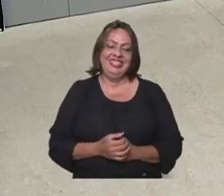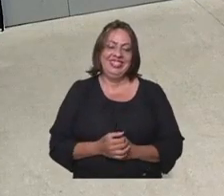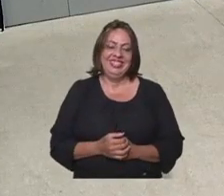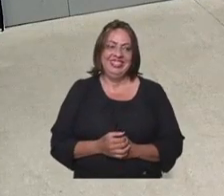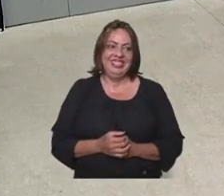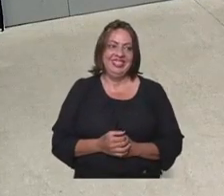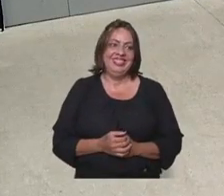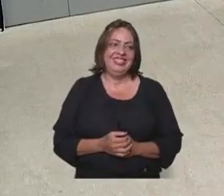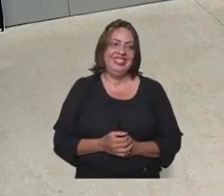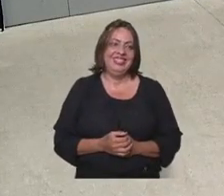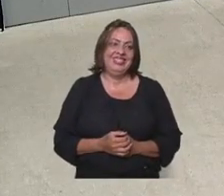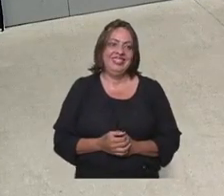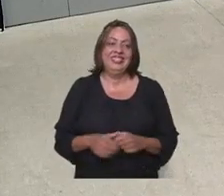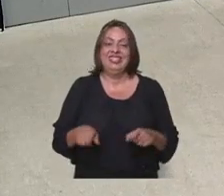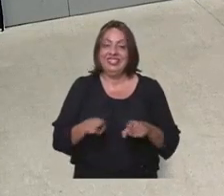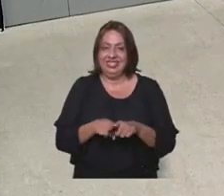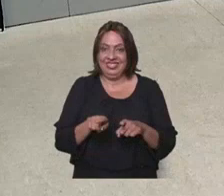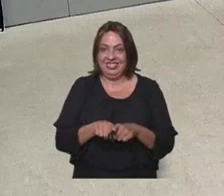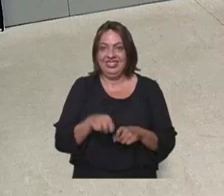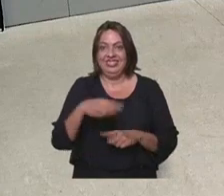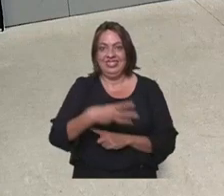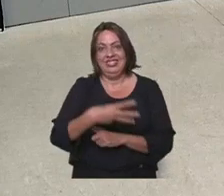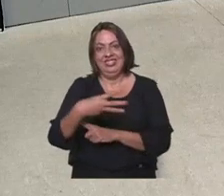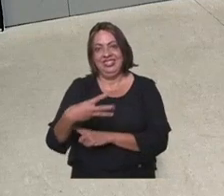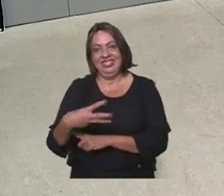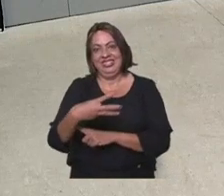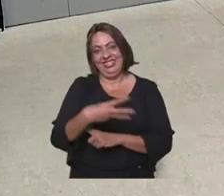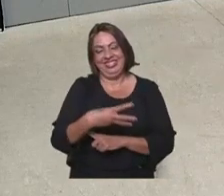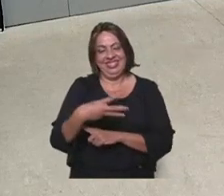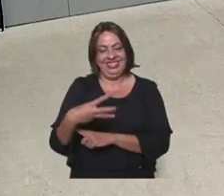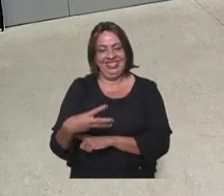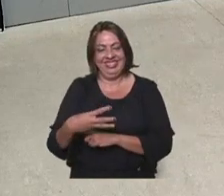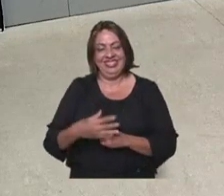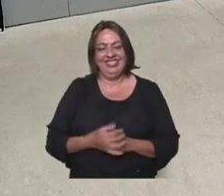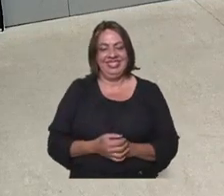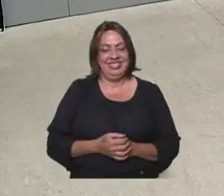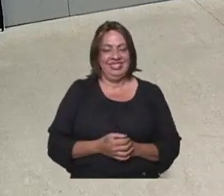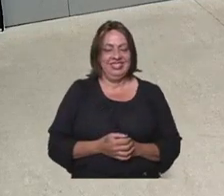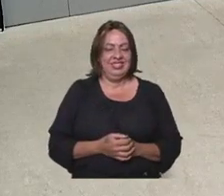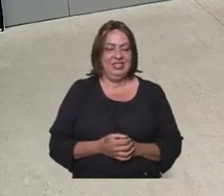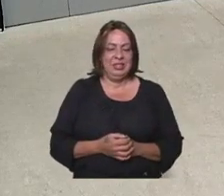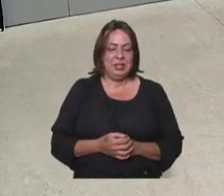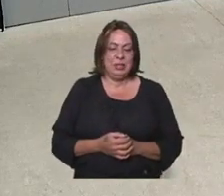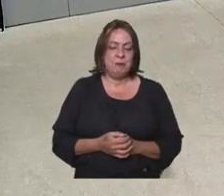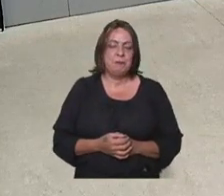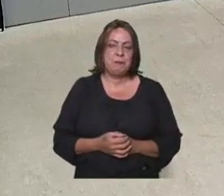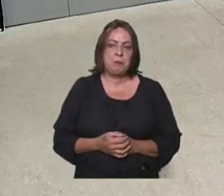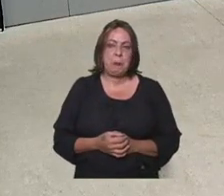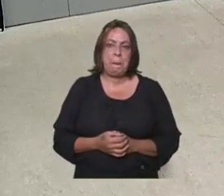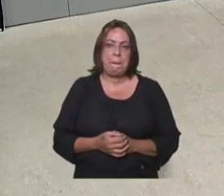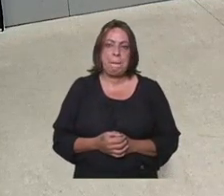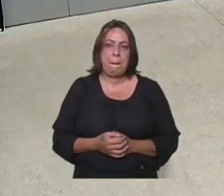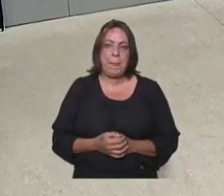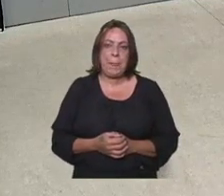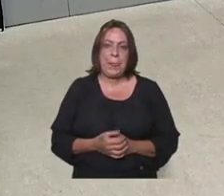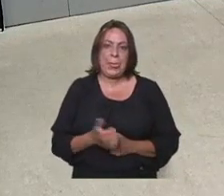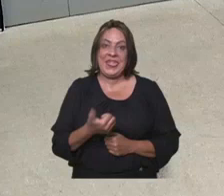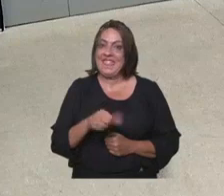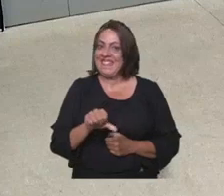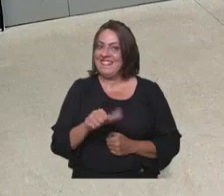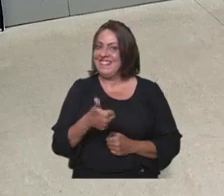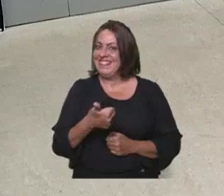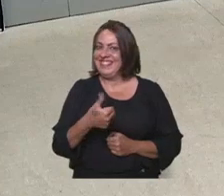a bolinha da vez, temos também o 33, 33, 33, subiu agora o